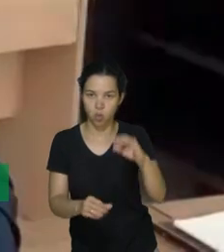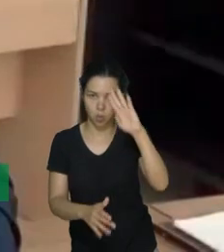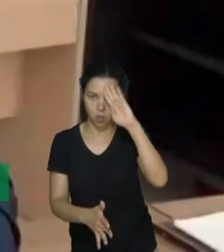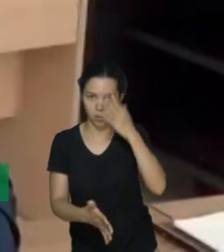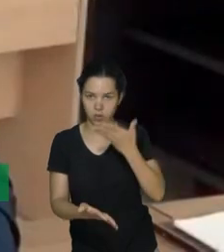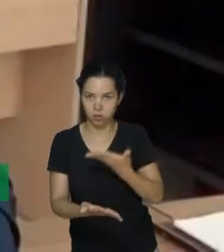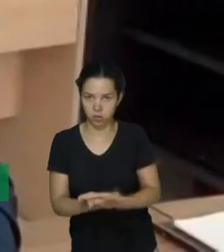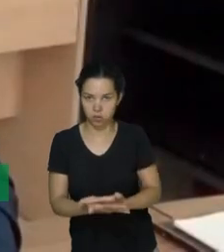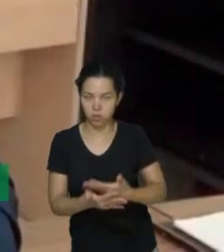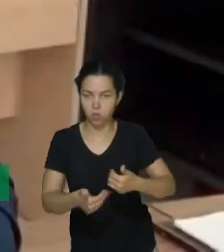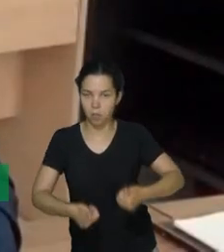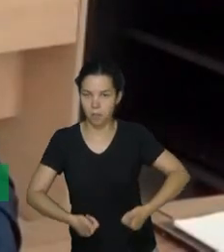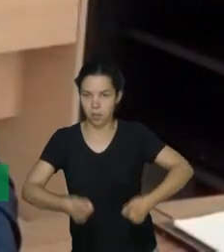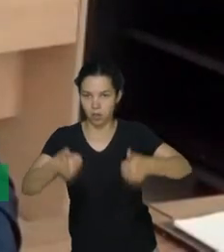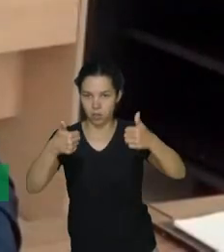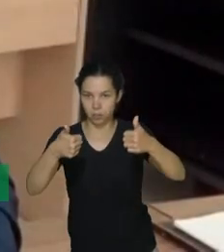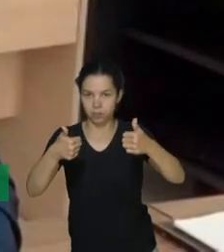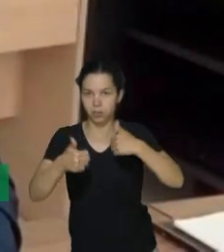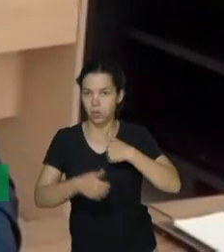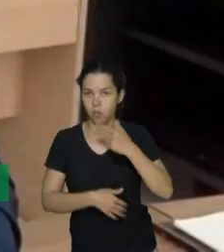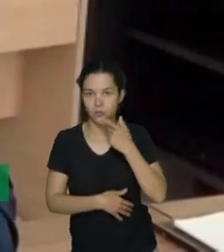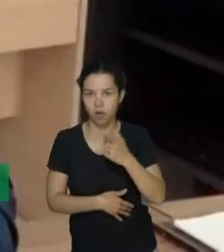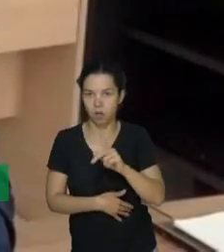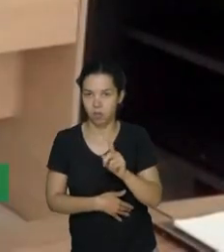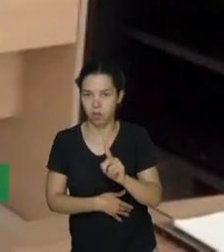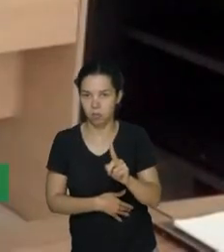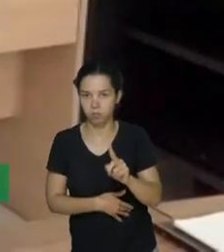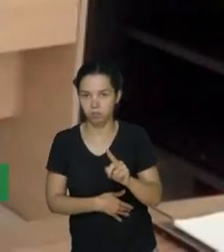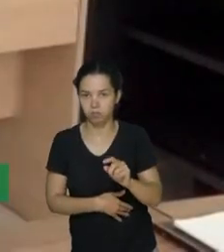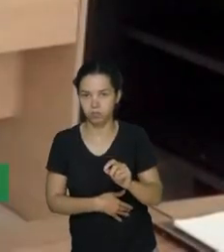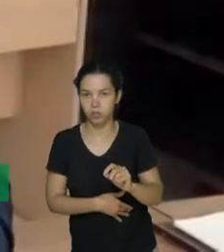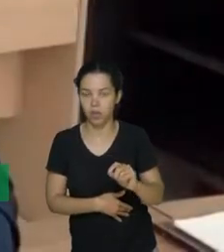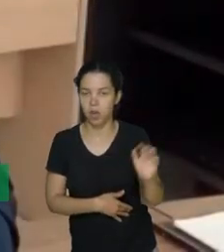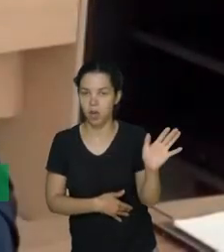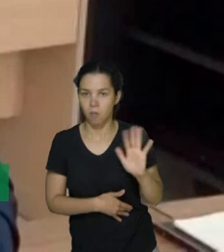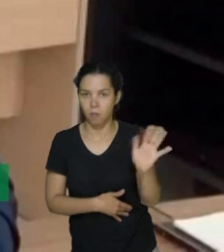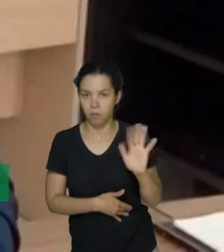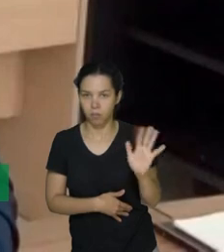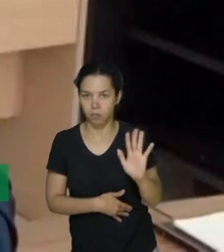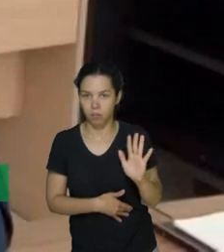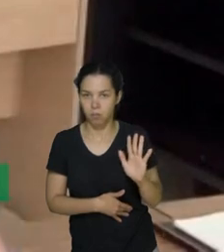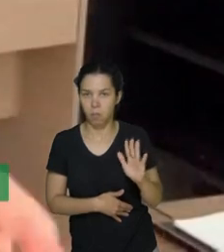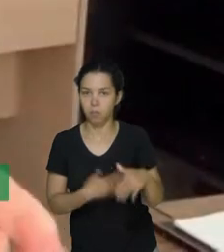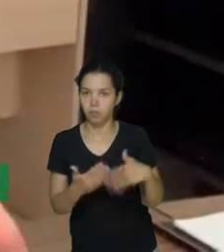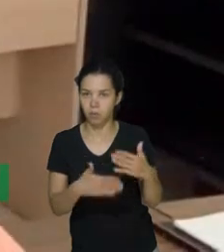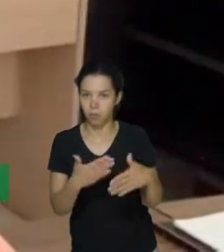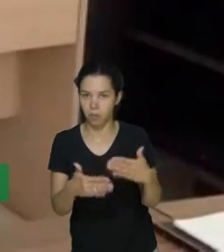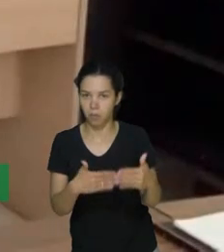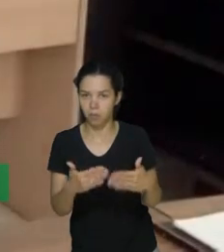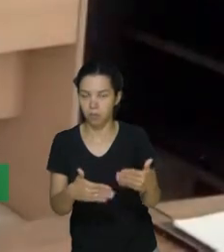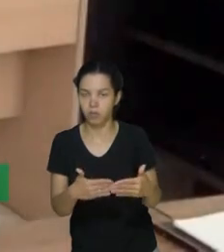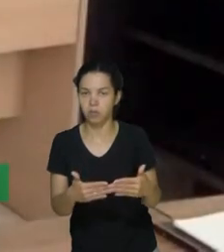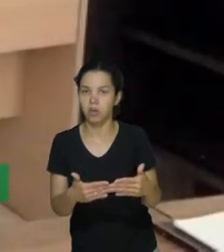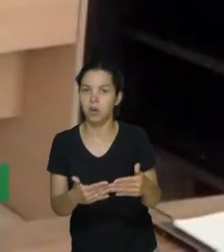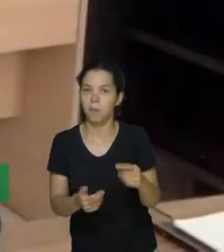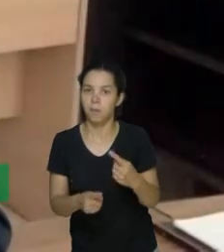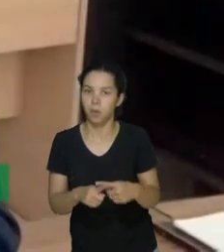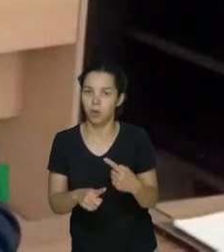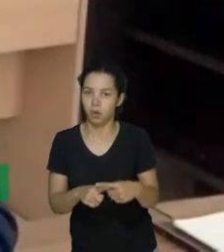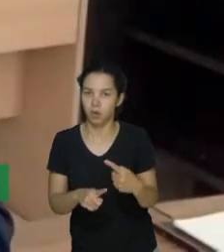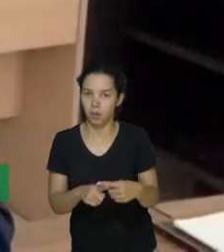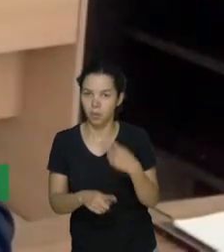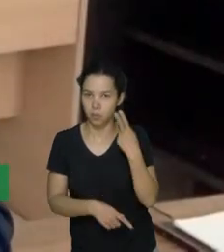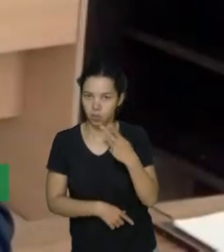algo melhor. Eu não vou dizer um adeus, não, é um até breve, até porque a política está aqui,